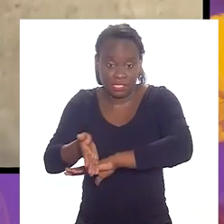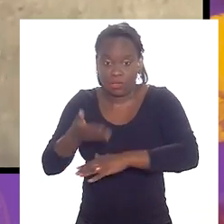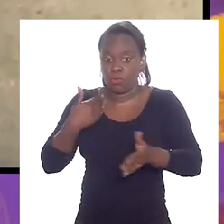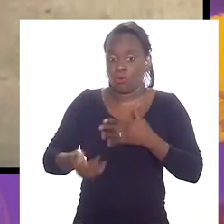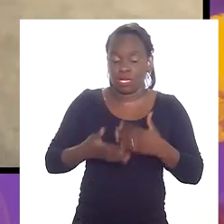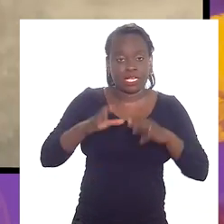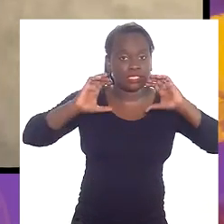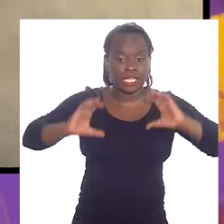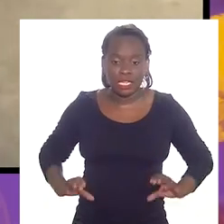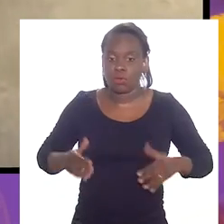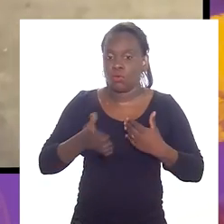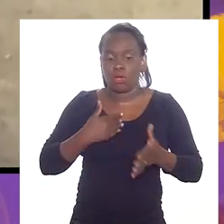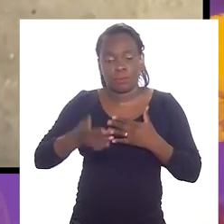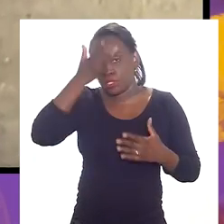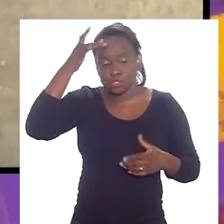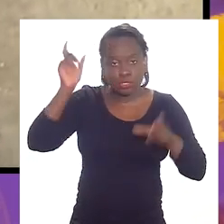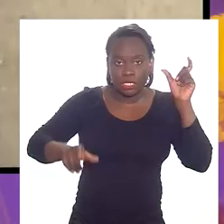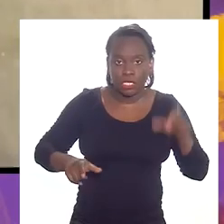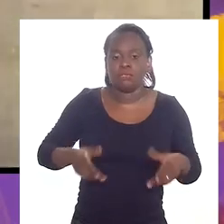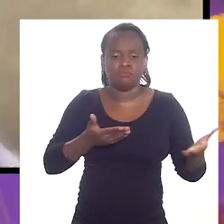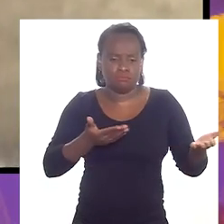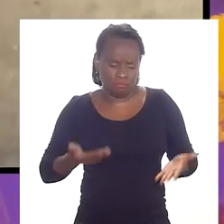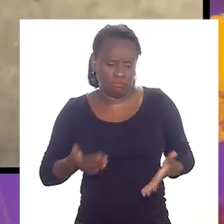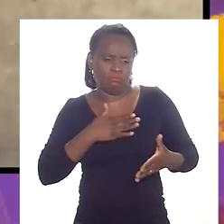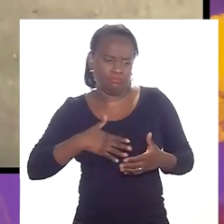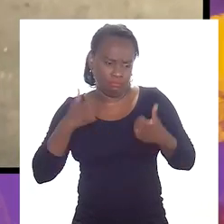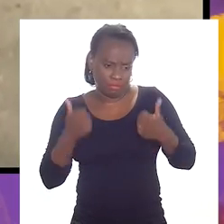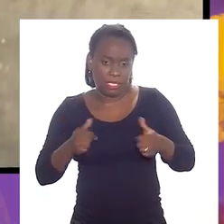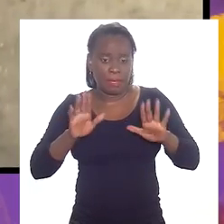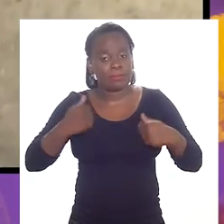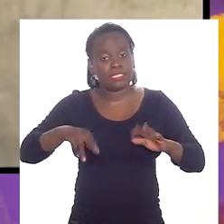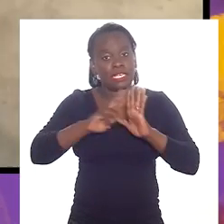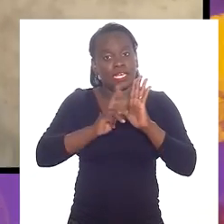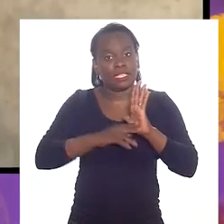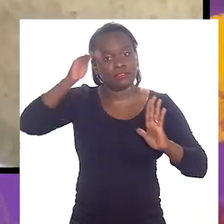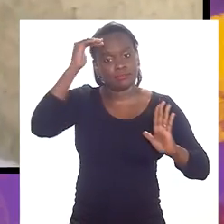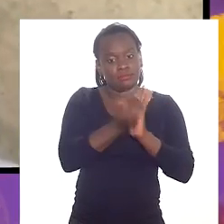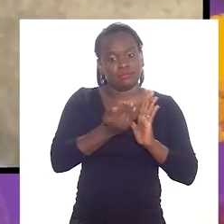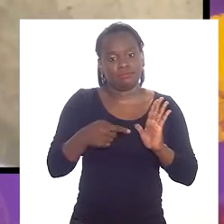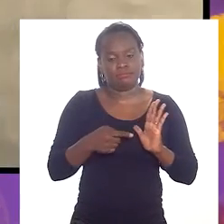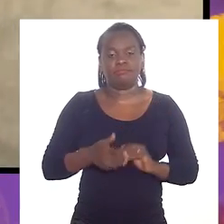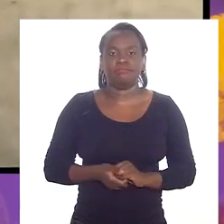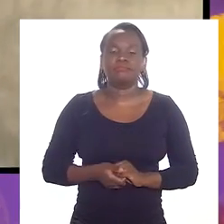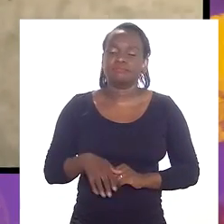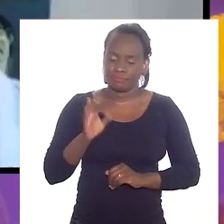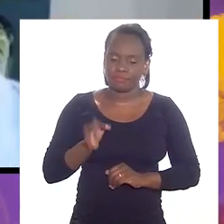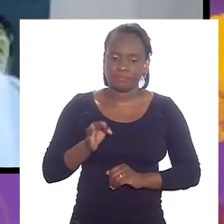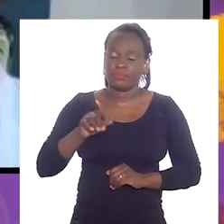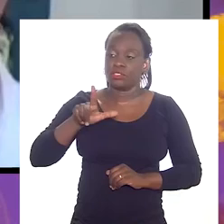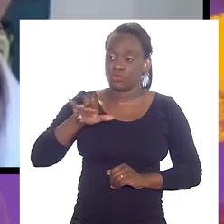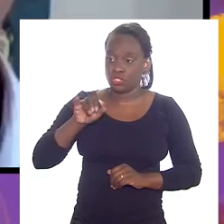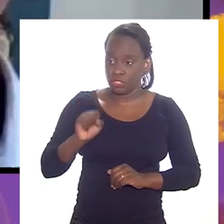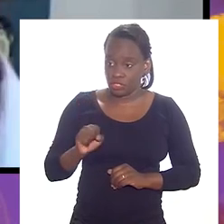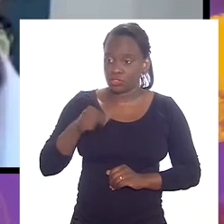ela como qualquer cidadão um qualquer indivíduo é muito bem entender desde que Cumpra as cargas do país com